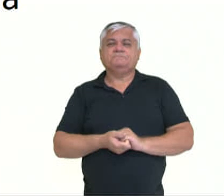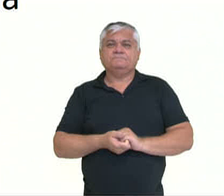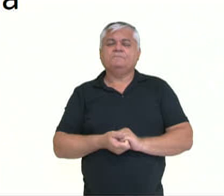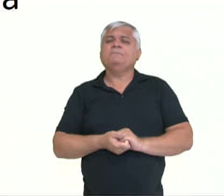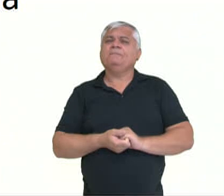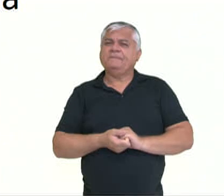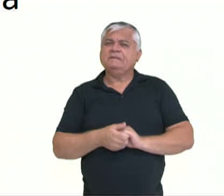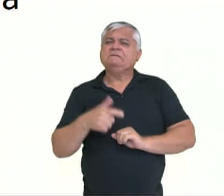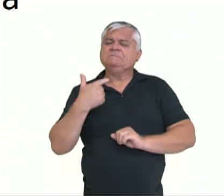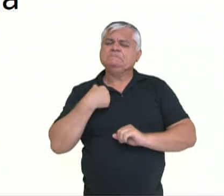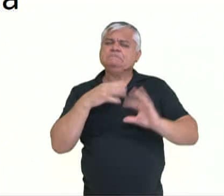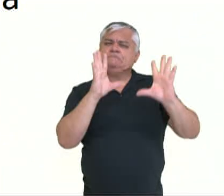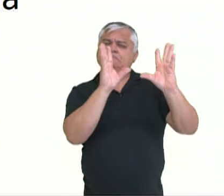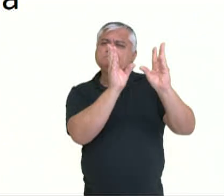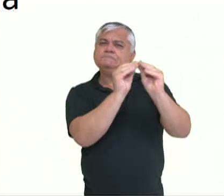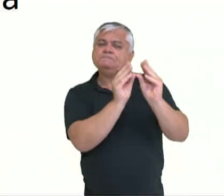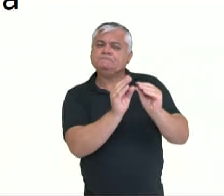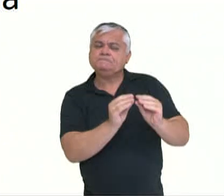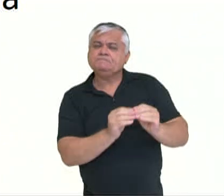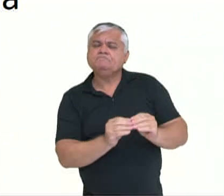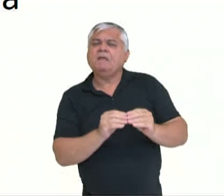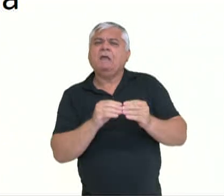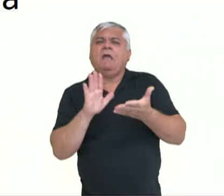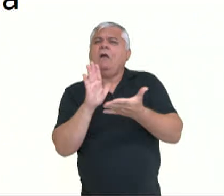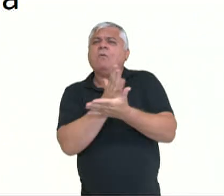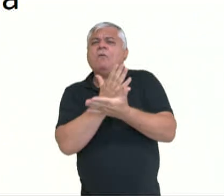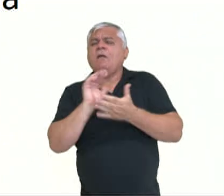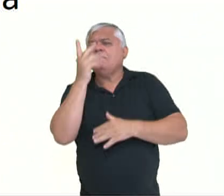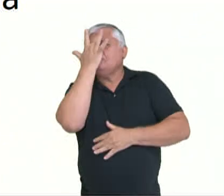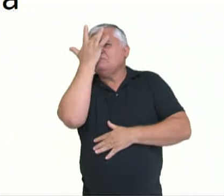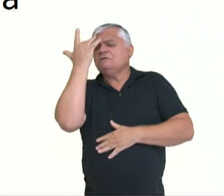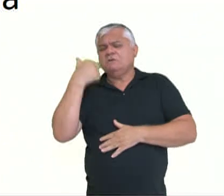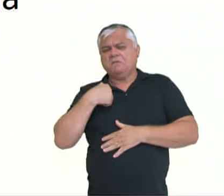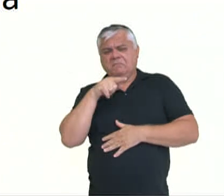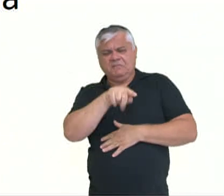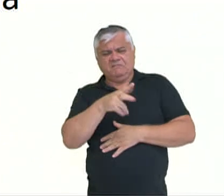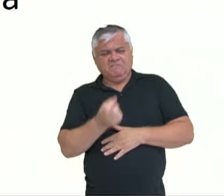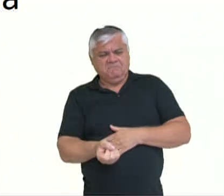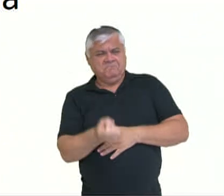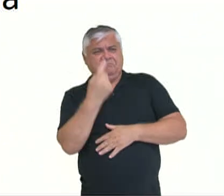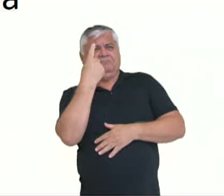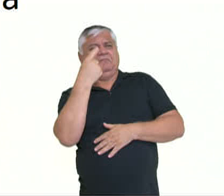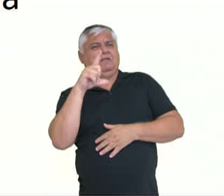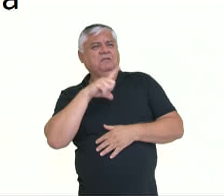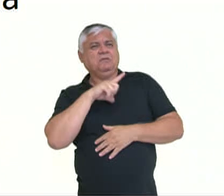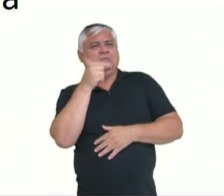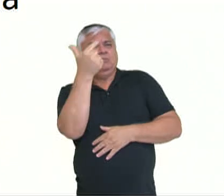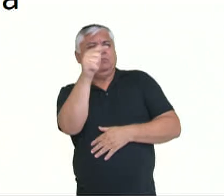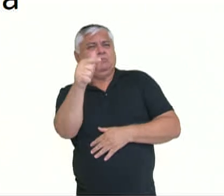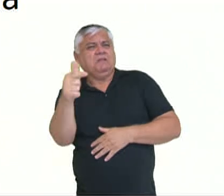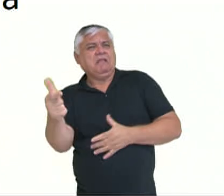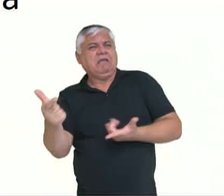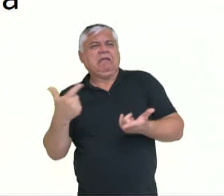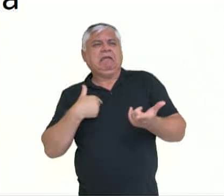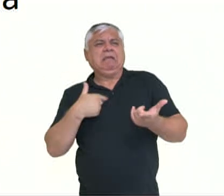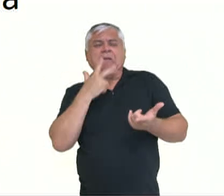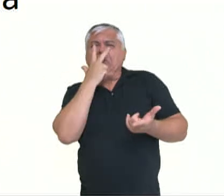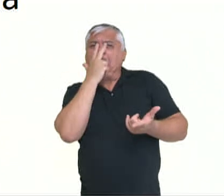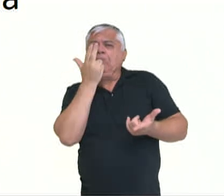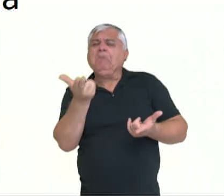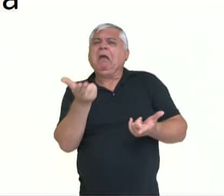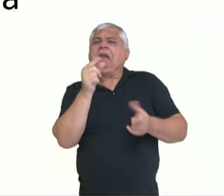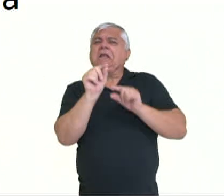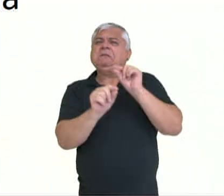Somadas umas coisas e outras, qualquer pessoa imaginaria que não houve míngua nem sobra, e consequentemente que saí quite